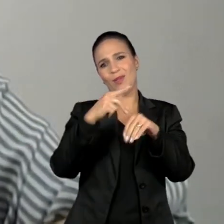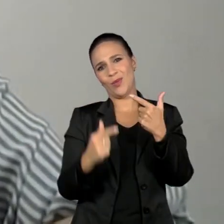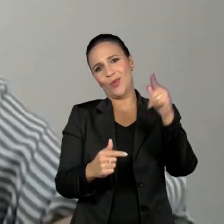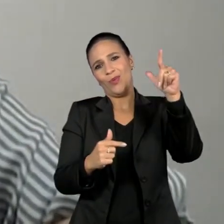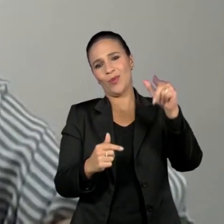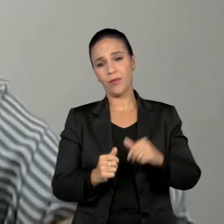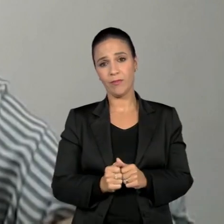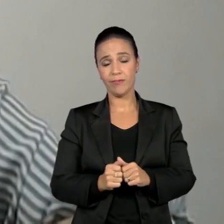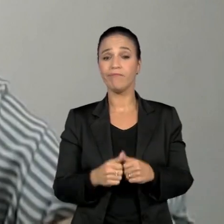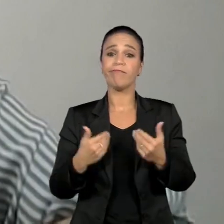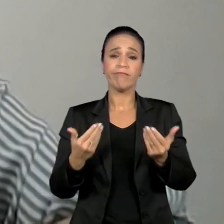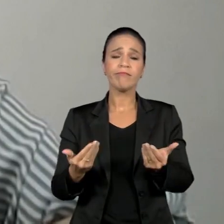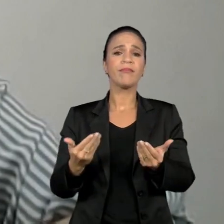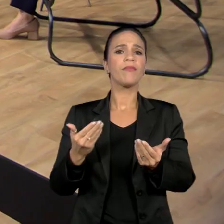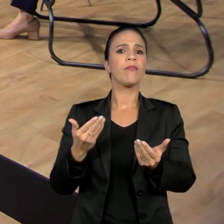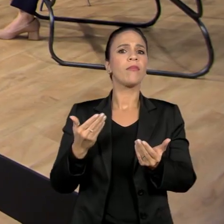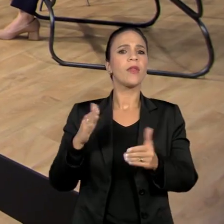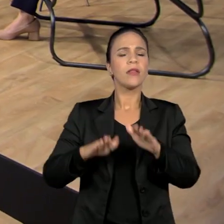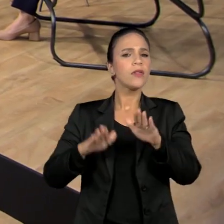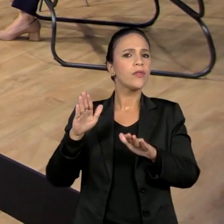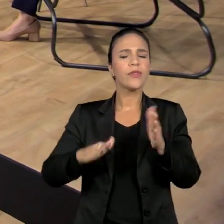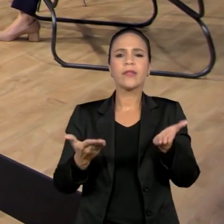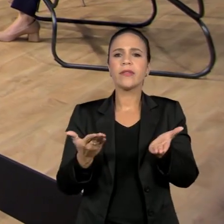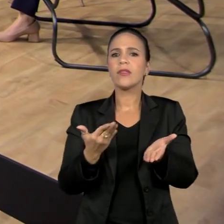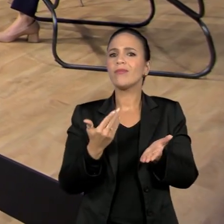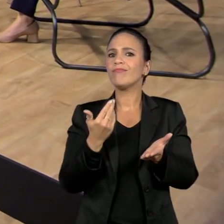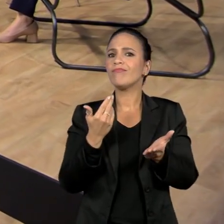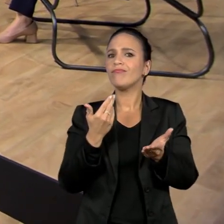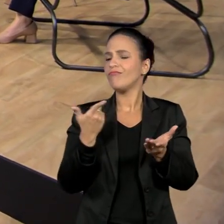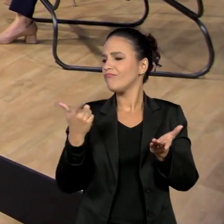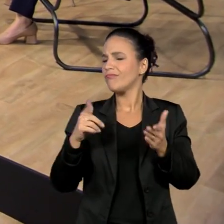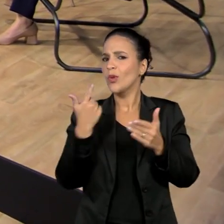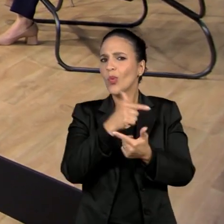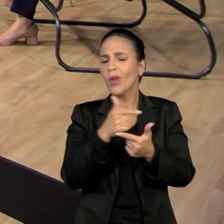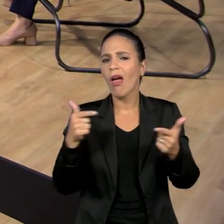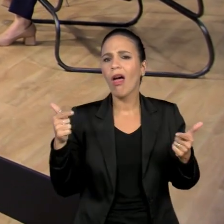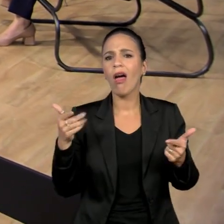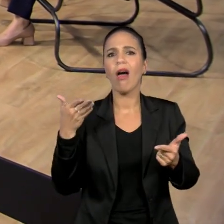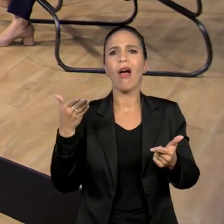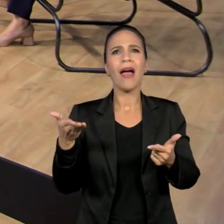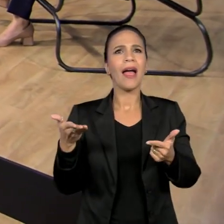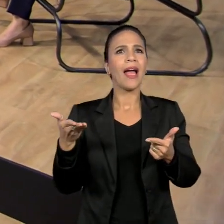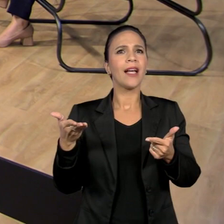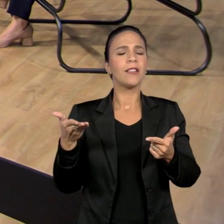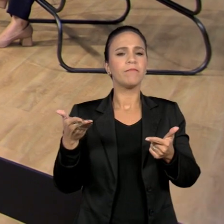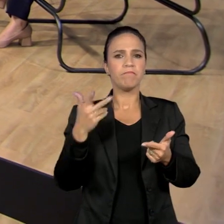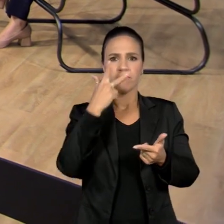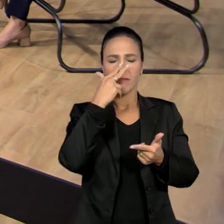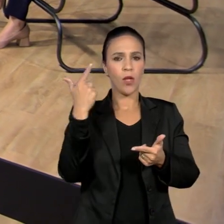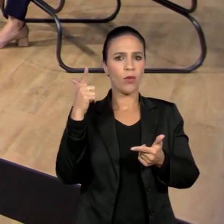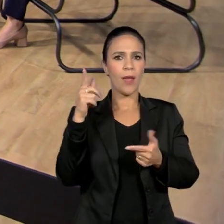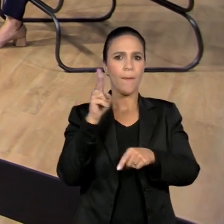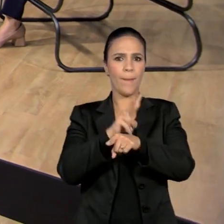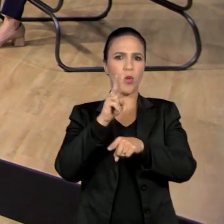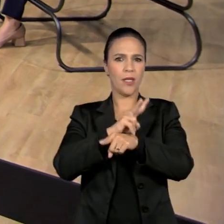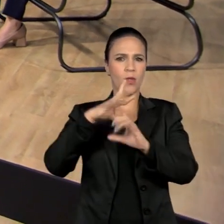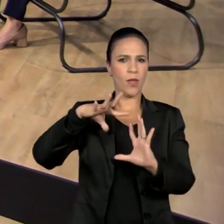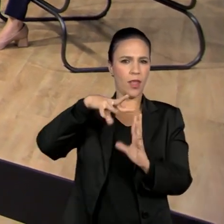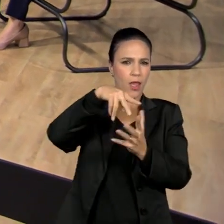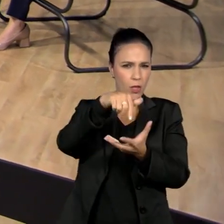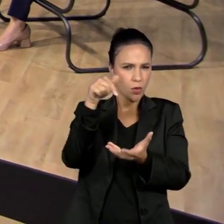É importante pensar isso, não é? Eu sempre falo que os imigrantes deixam sua casa quando não tem